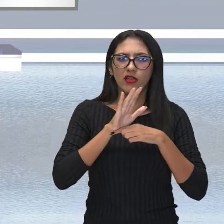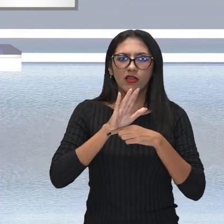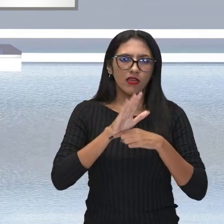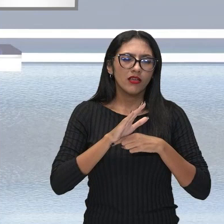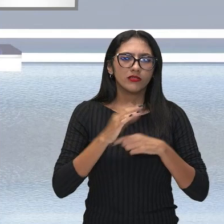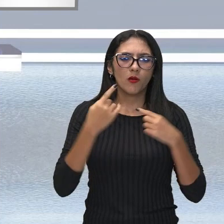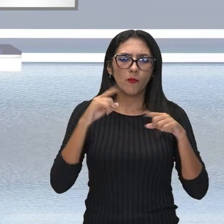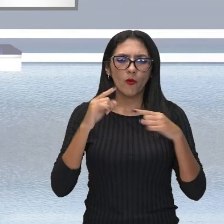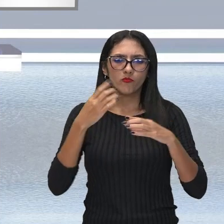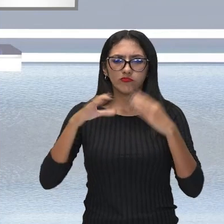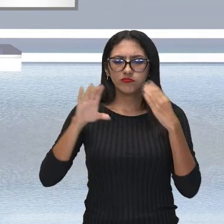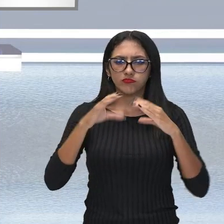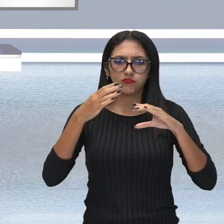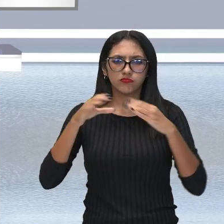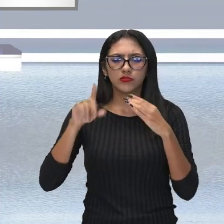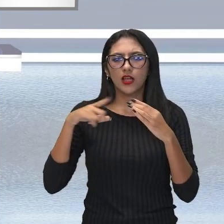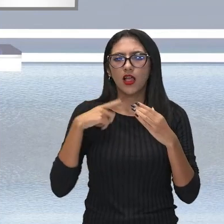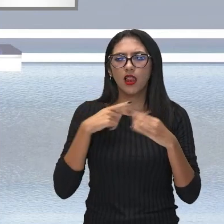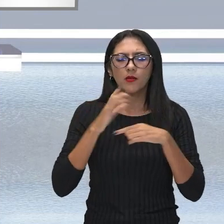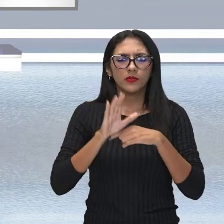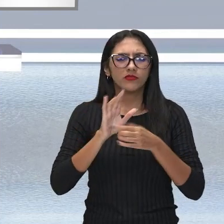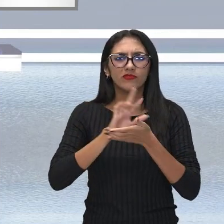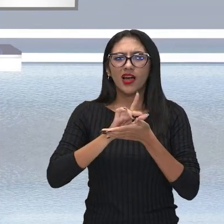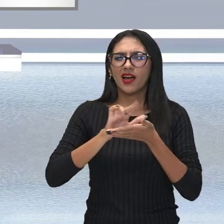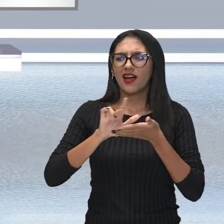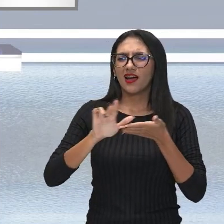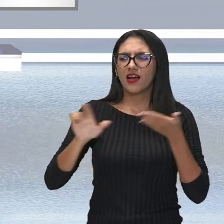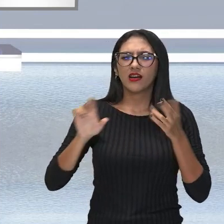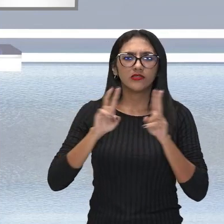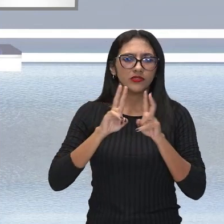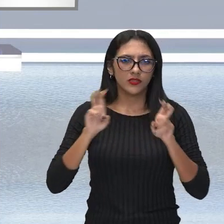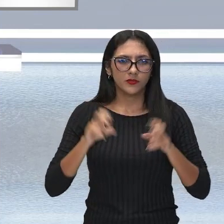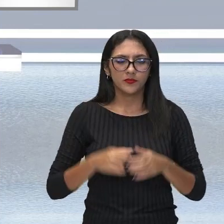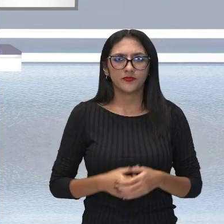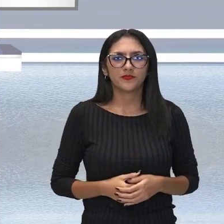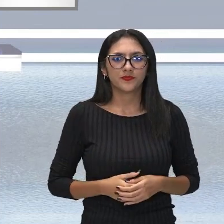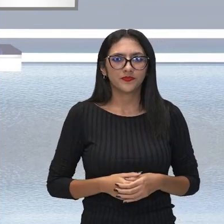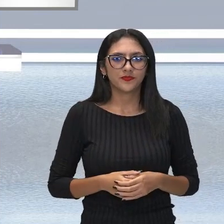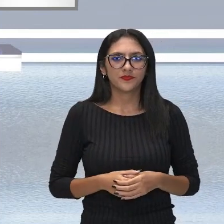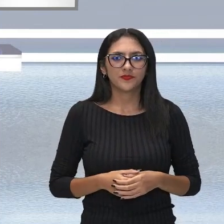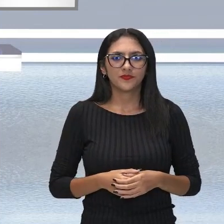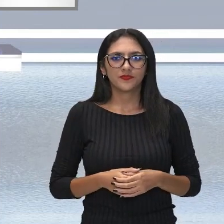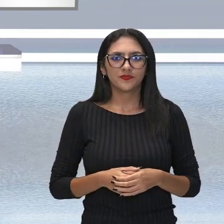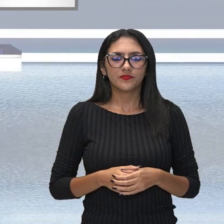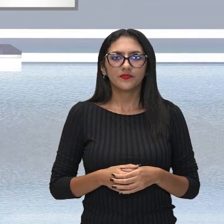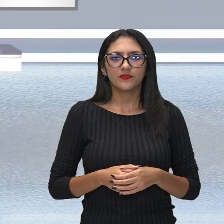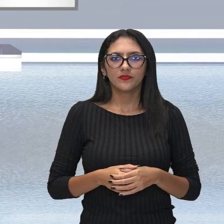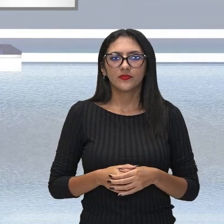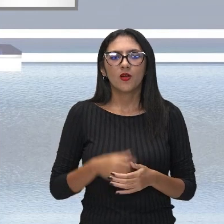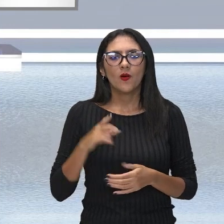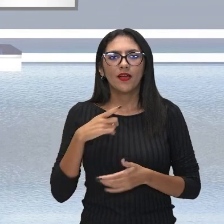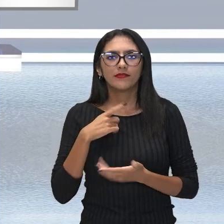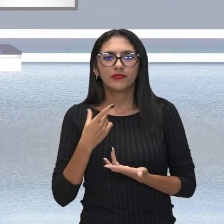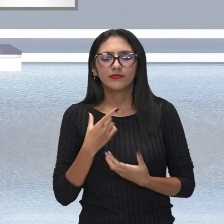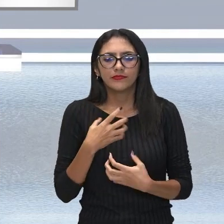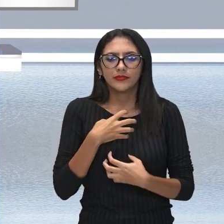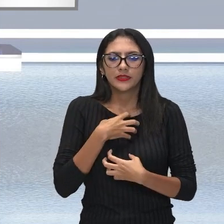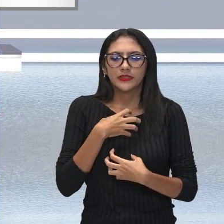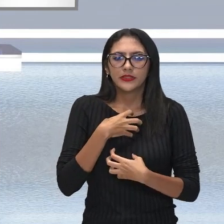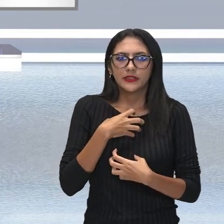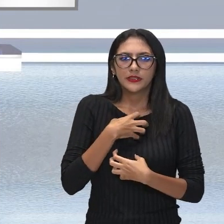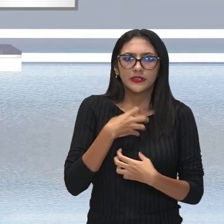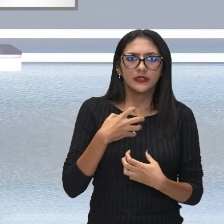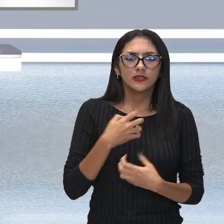traz essa sensibilidade, né? E olha a fala dela, ela é muito sensível quando ela fala: eu